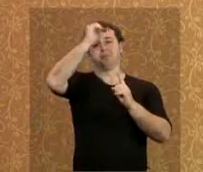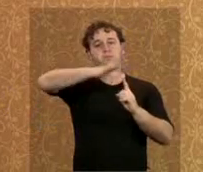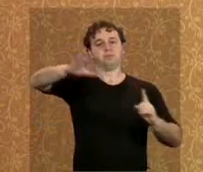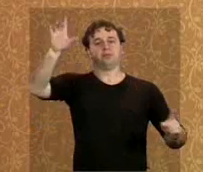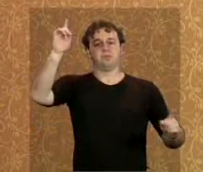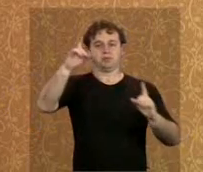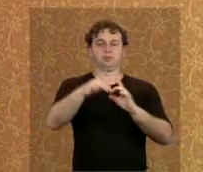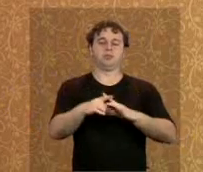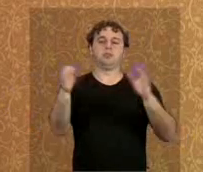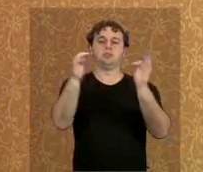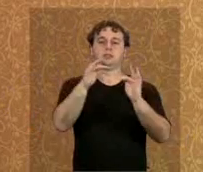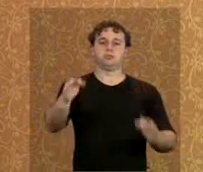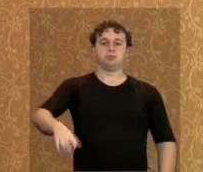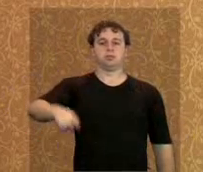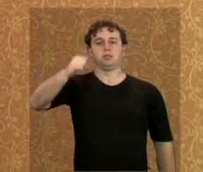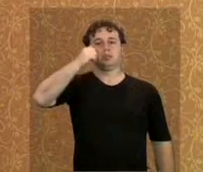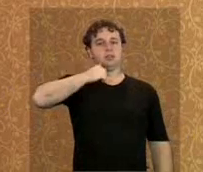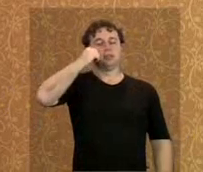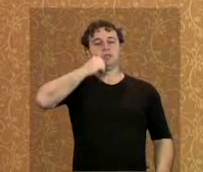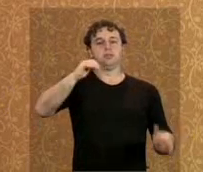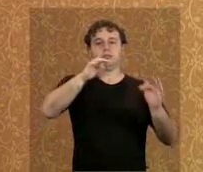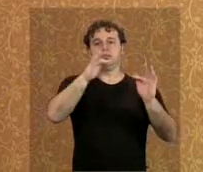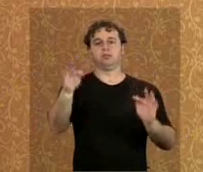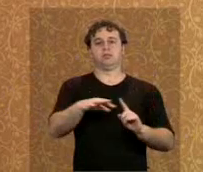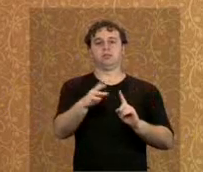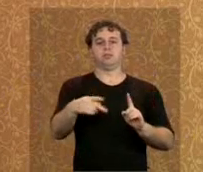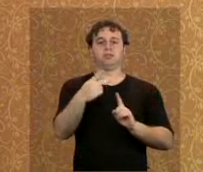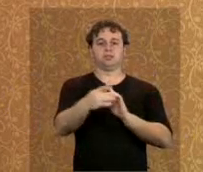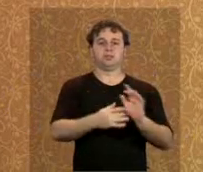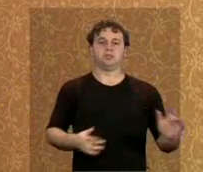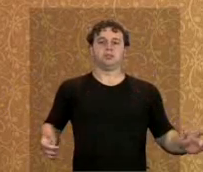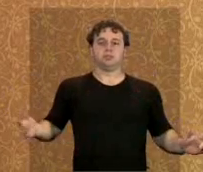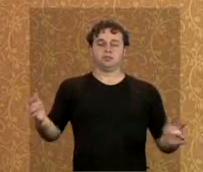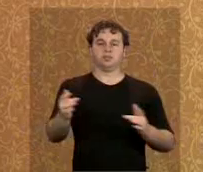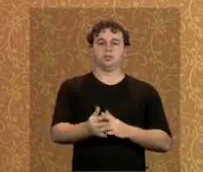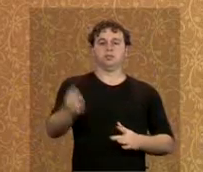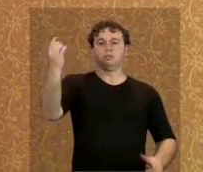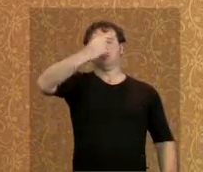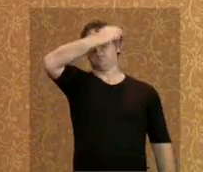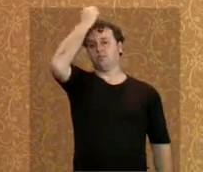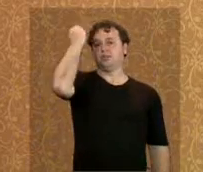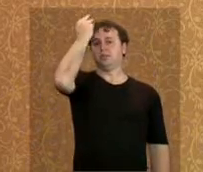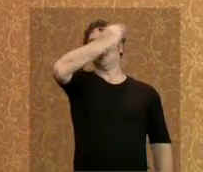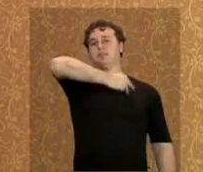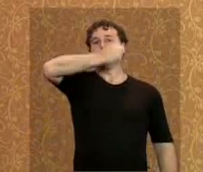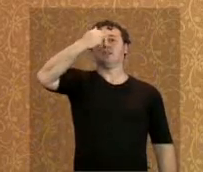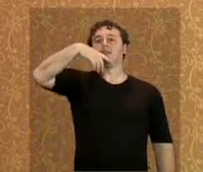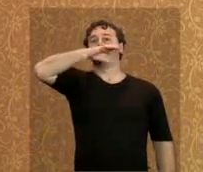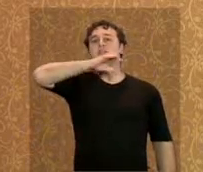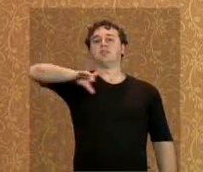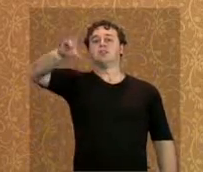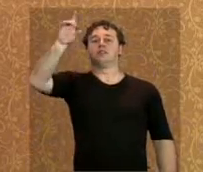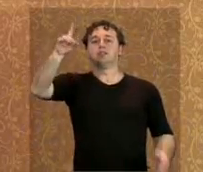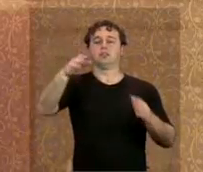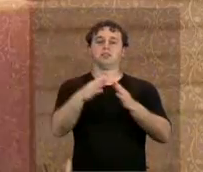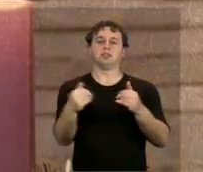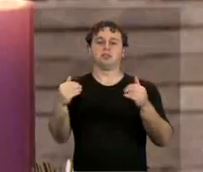cheia de graça, o Senhor é convosco. Bendita sois vós entre as mulheres e bendito é o fruto do vosso ventre,